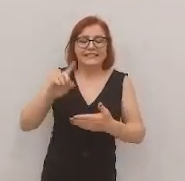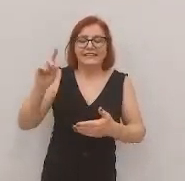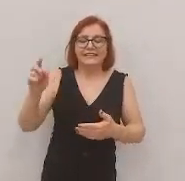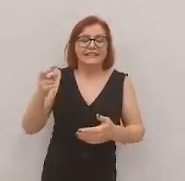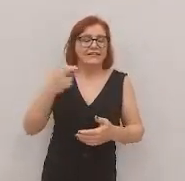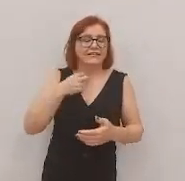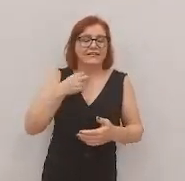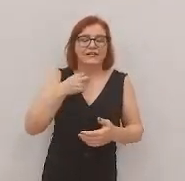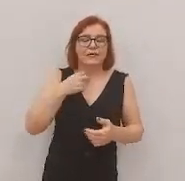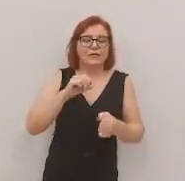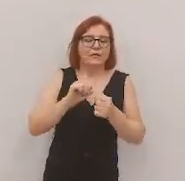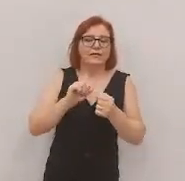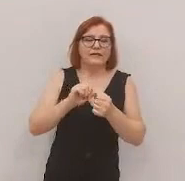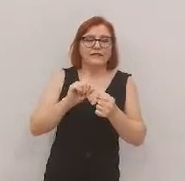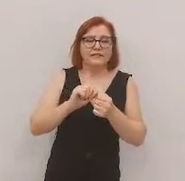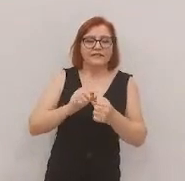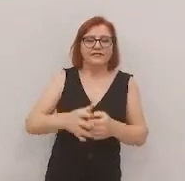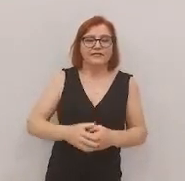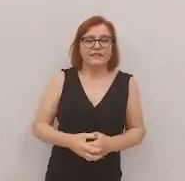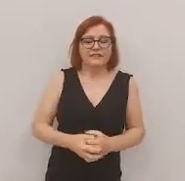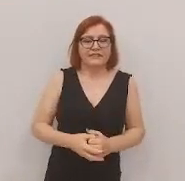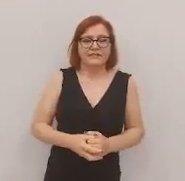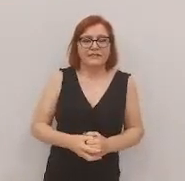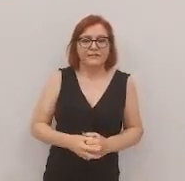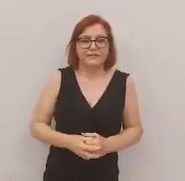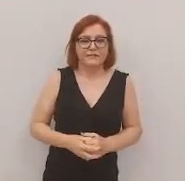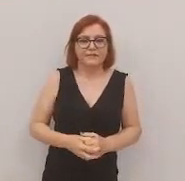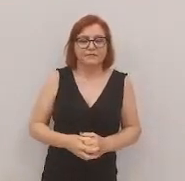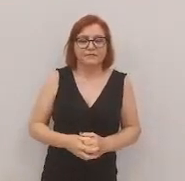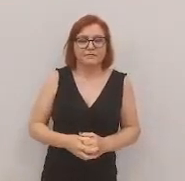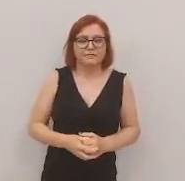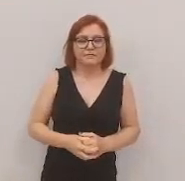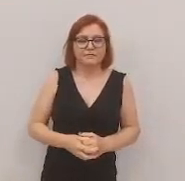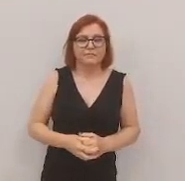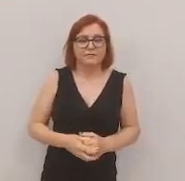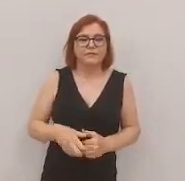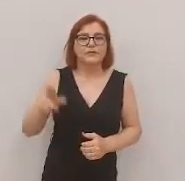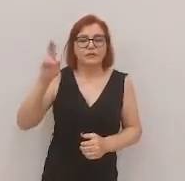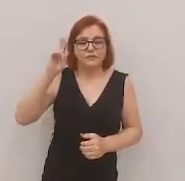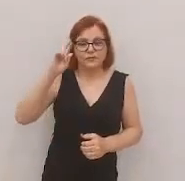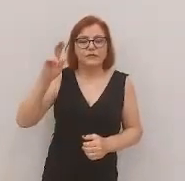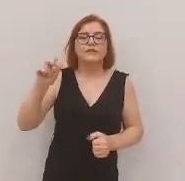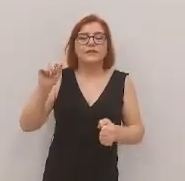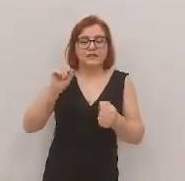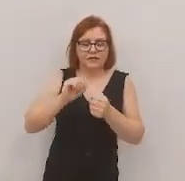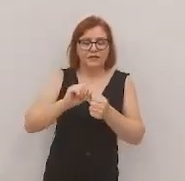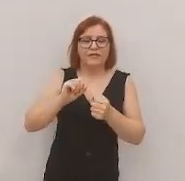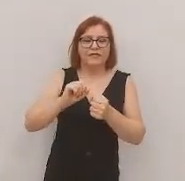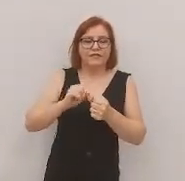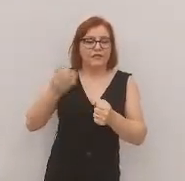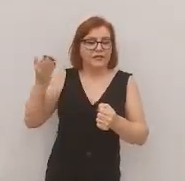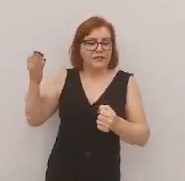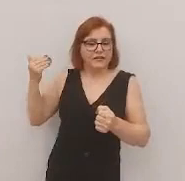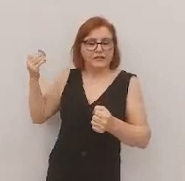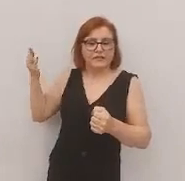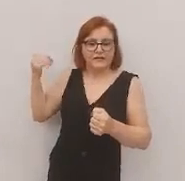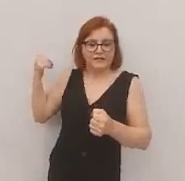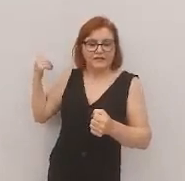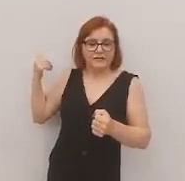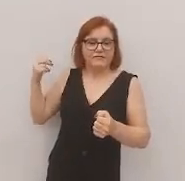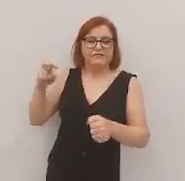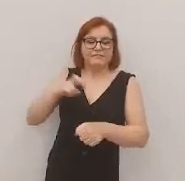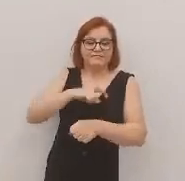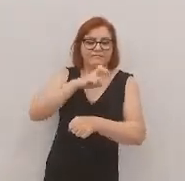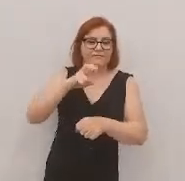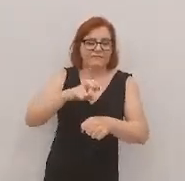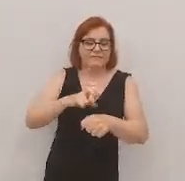que possa o Senhor agir. O Senhor agiu lá na eternidade passada com Satanás.